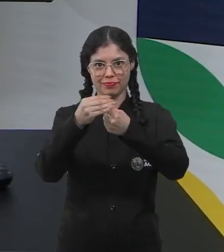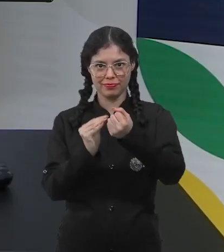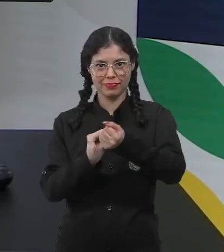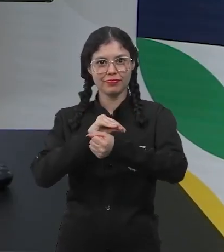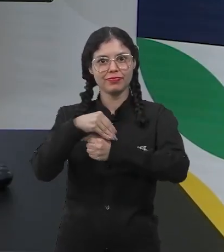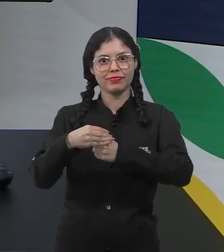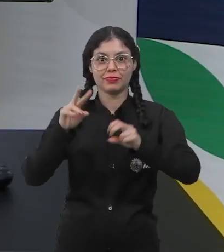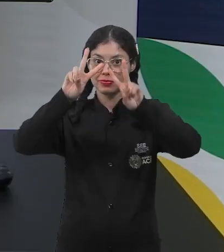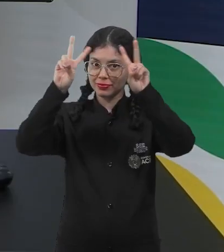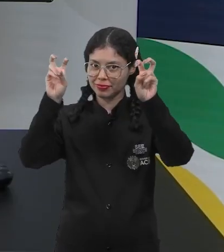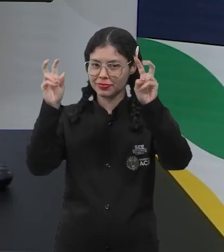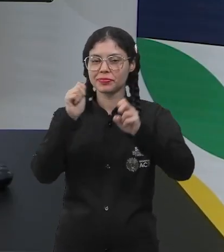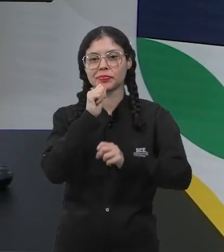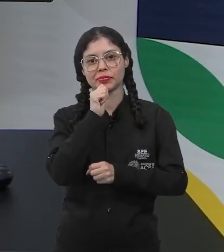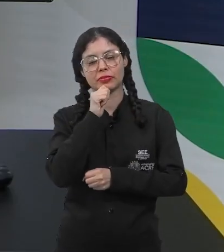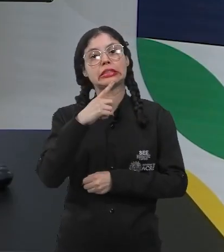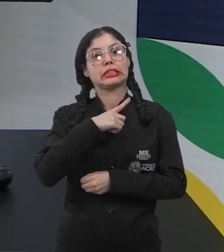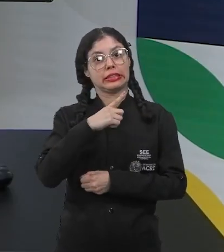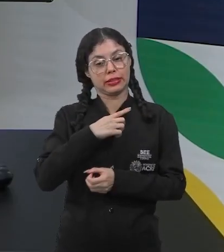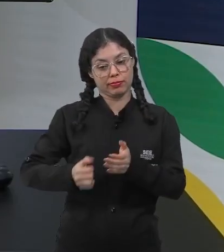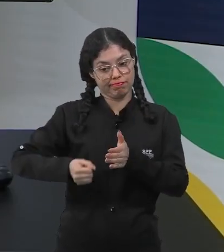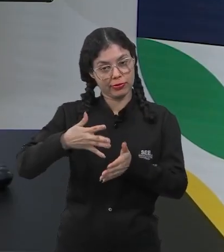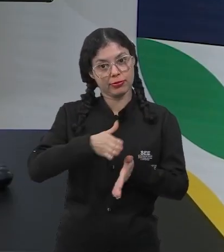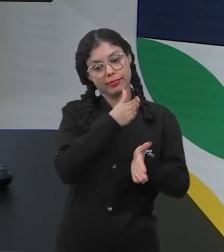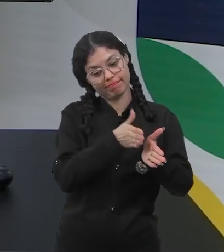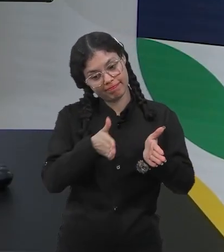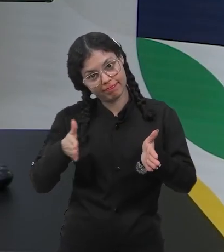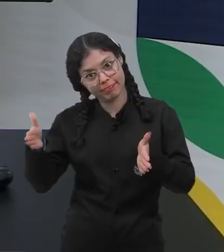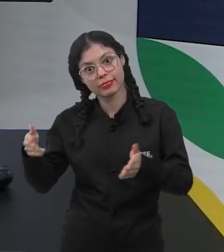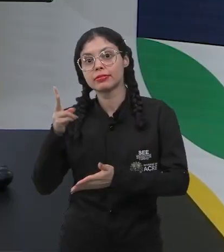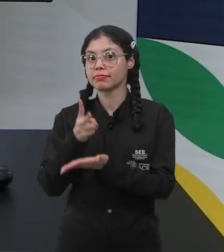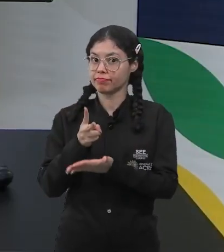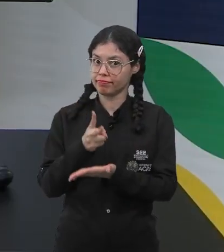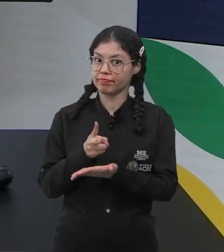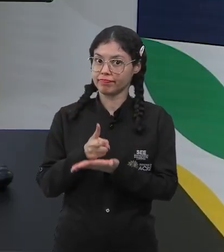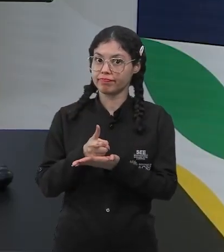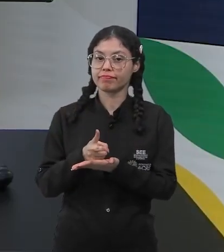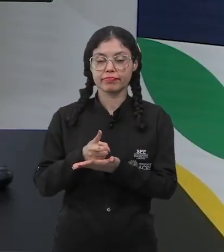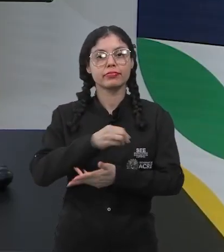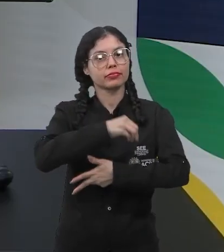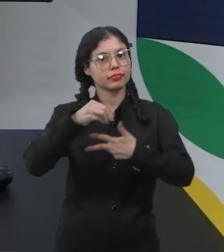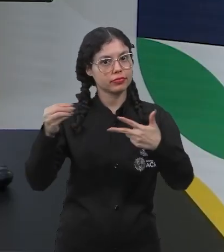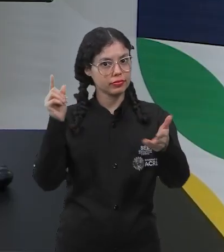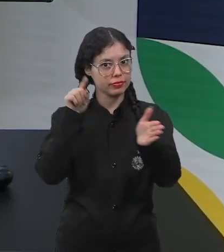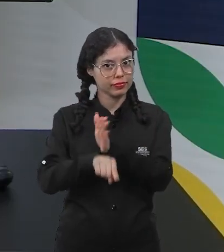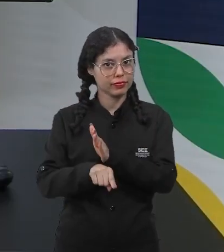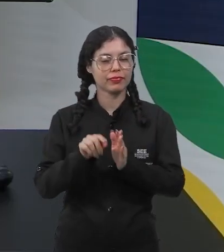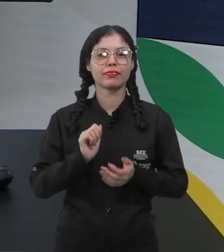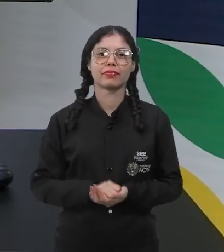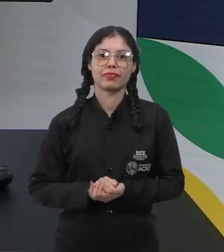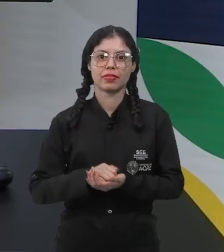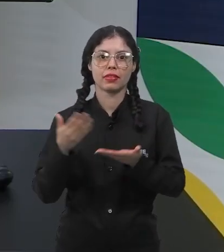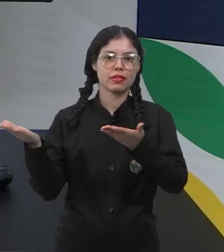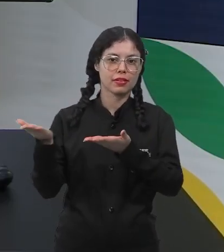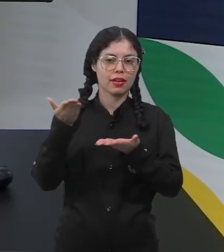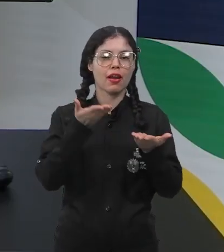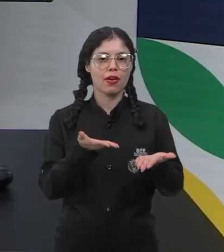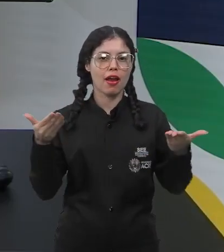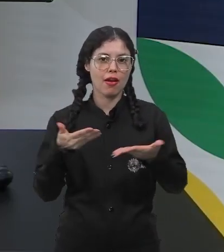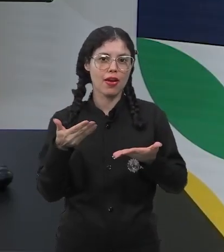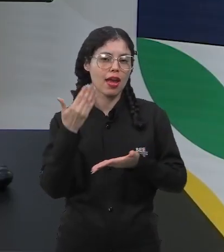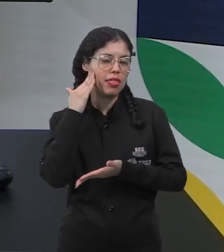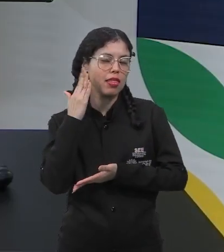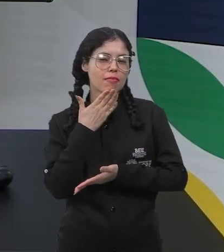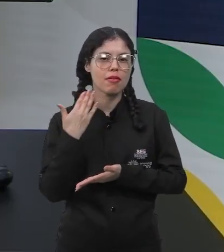intermoleculares, um assunto aí que cai com bastante frequência nas questões do Enem. Espero muito que você venha entender